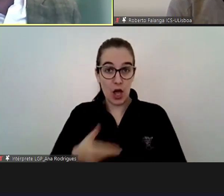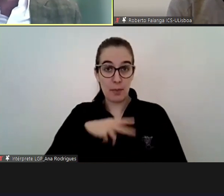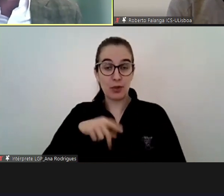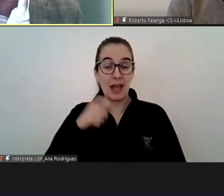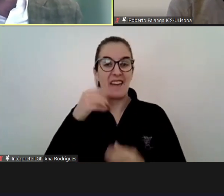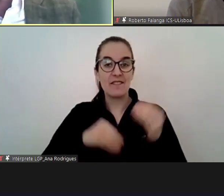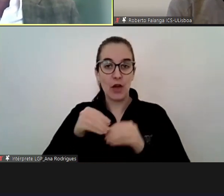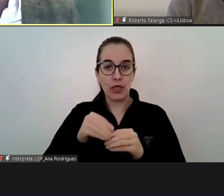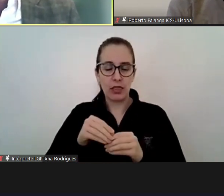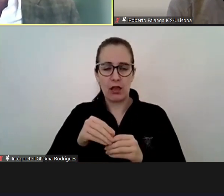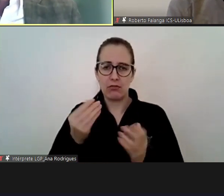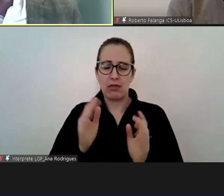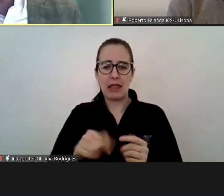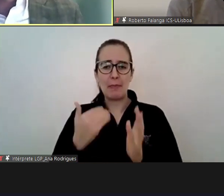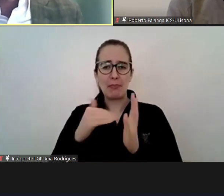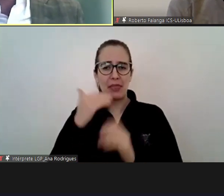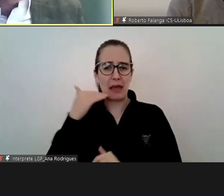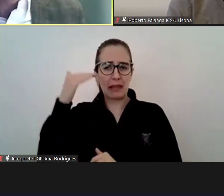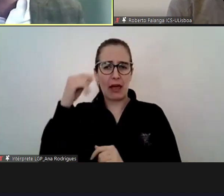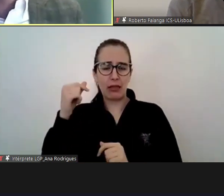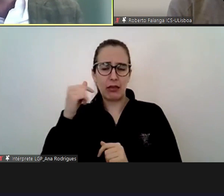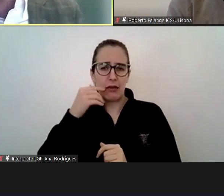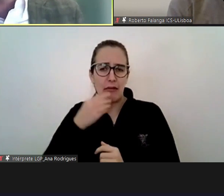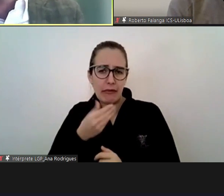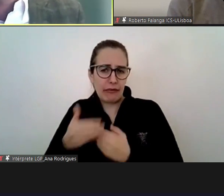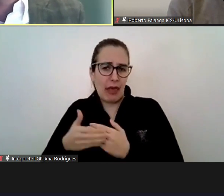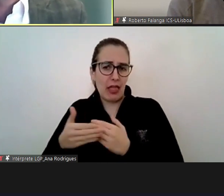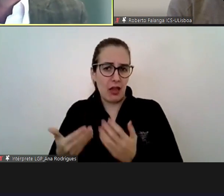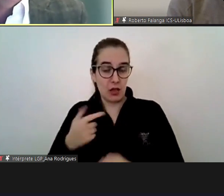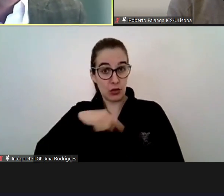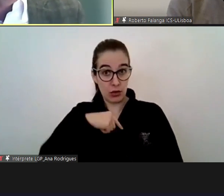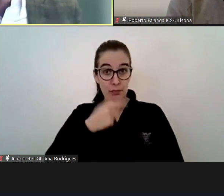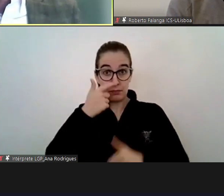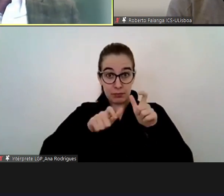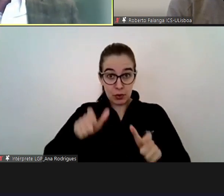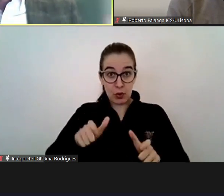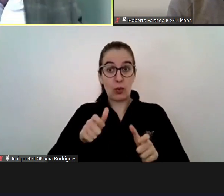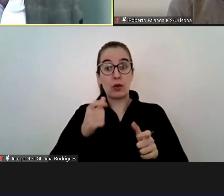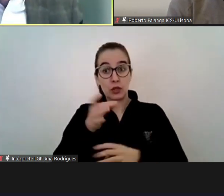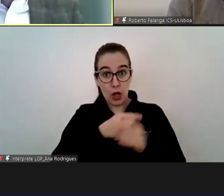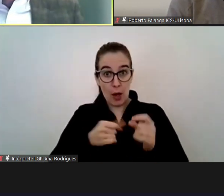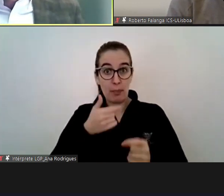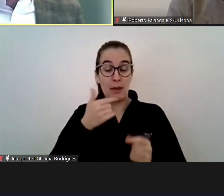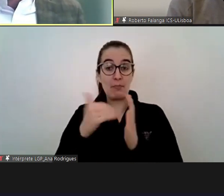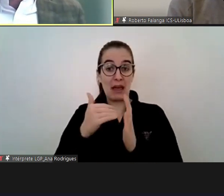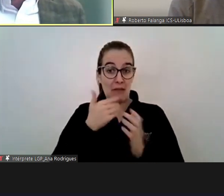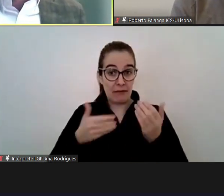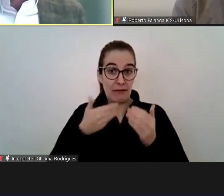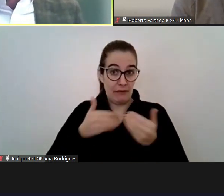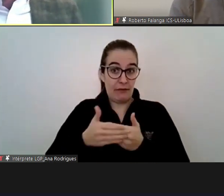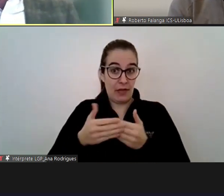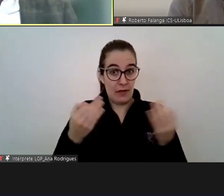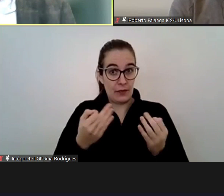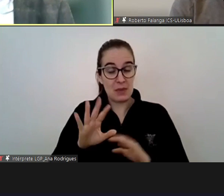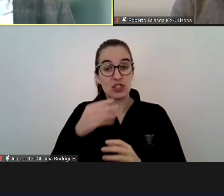seja, é mais envelhecido ainda do que a população. Nós já temos uma das populações mais envelhecidas da Europa, mas depois, como a juventude participa menos,